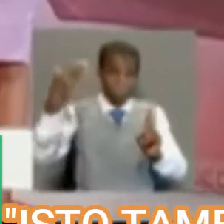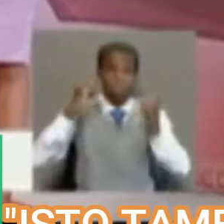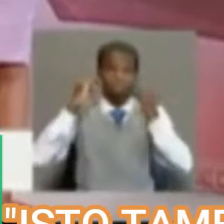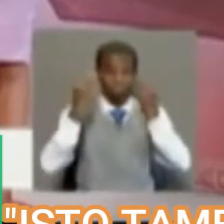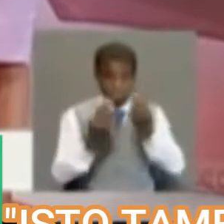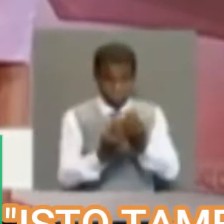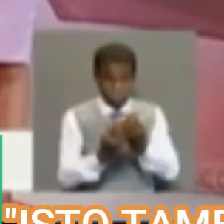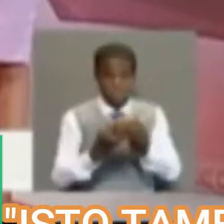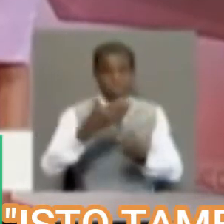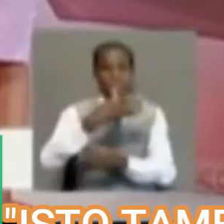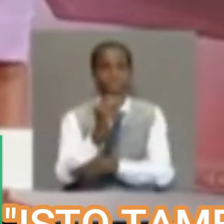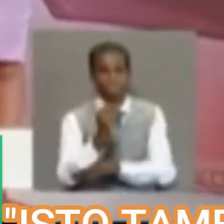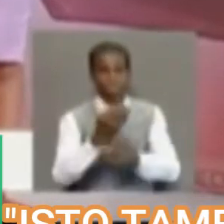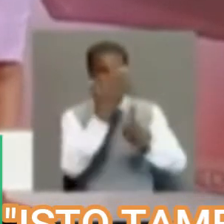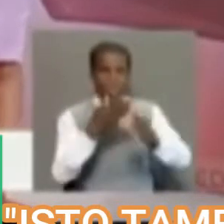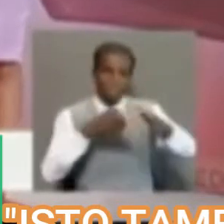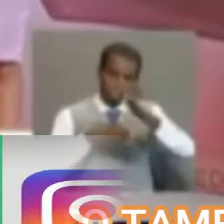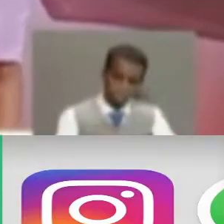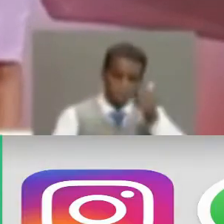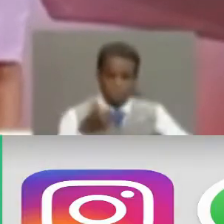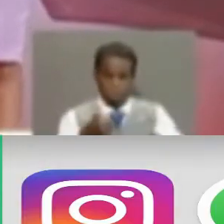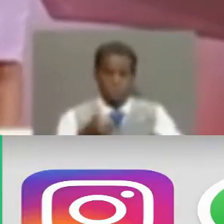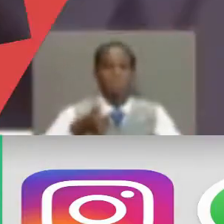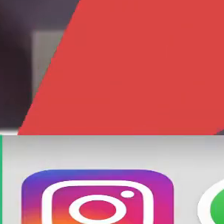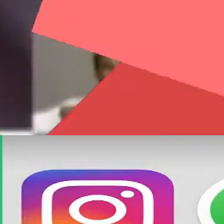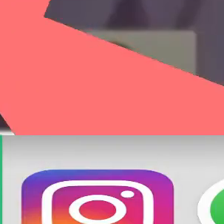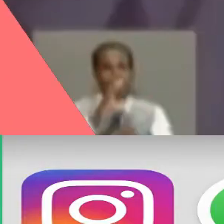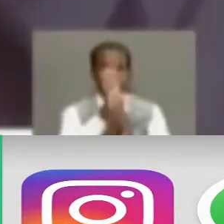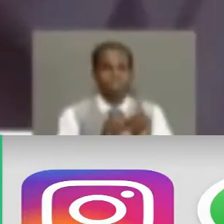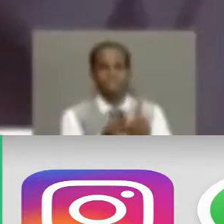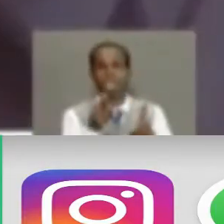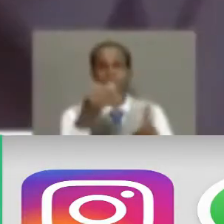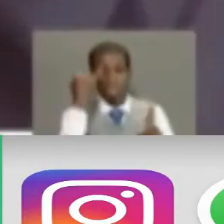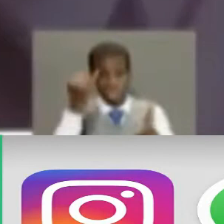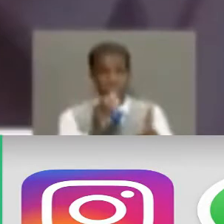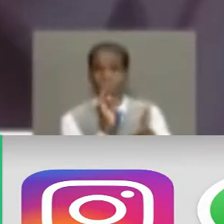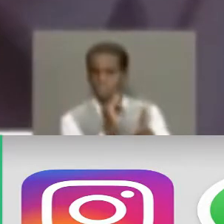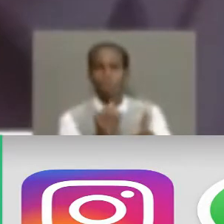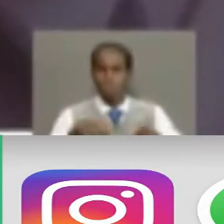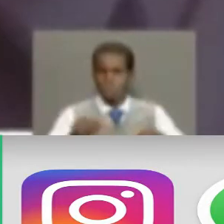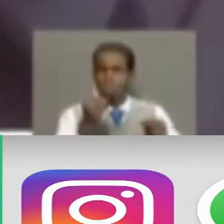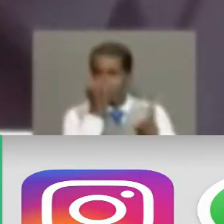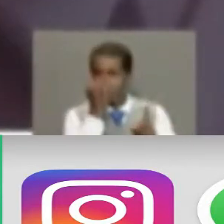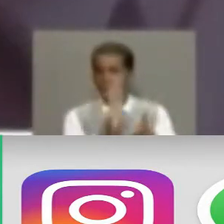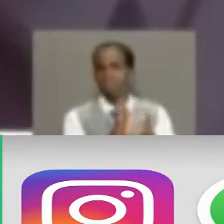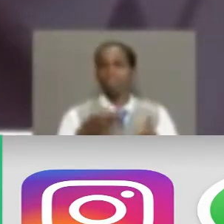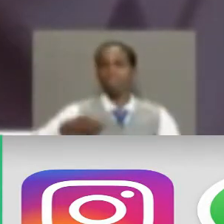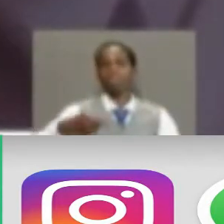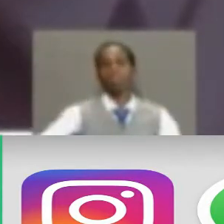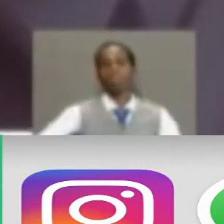o que eu supunha, inicialmente. Há uma semana tive alguns dados que me faziam pensar que, pronto, que